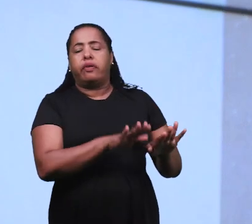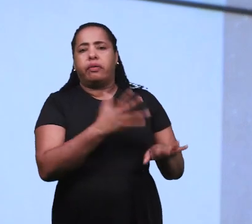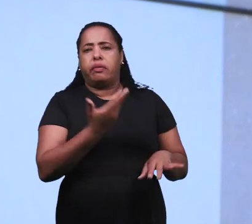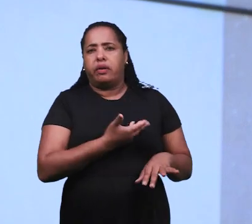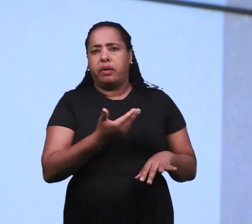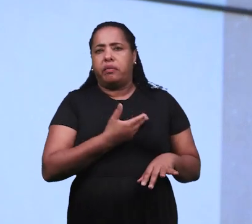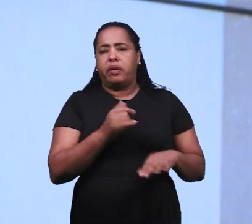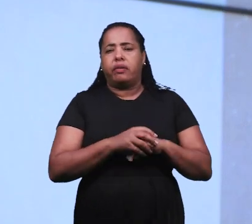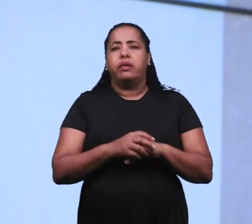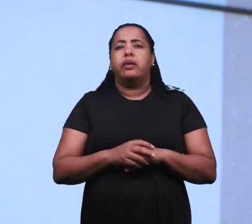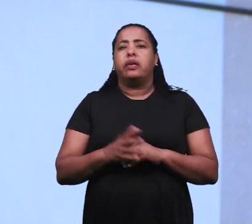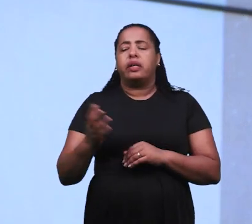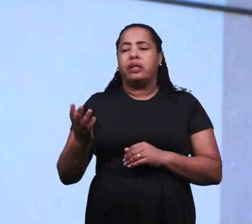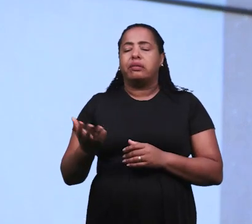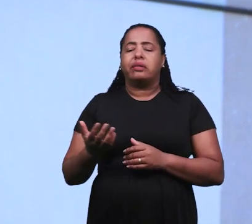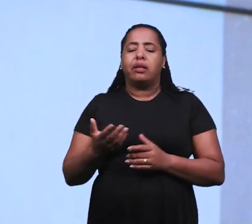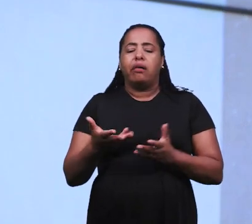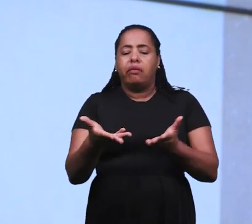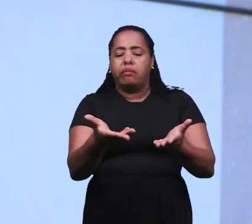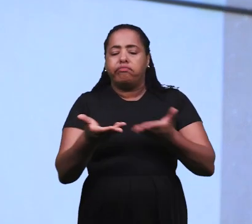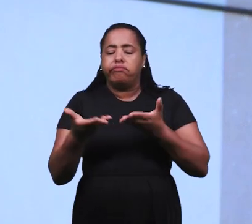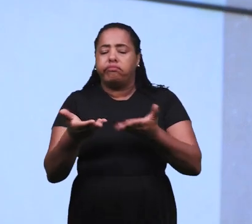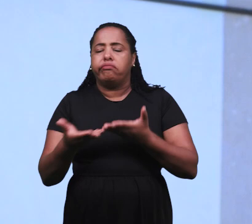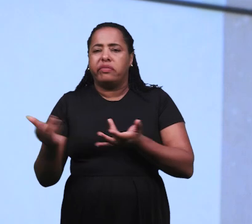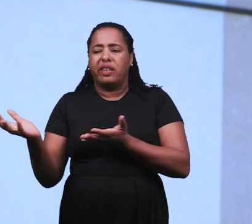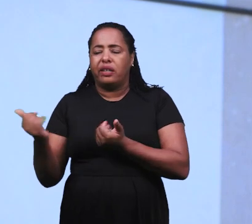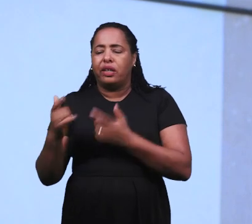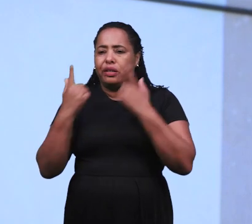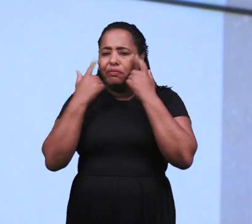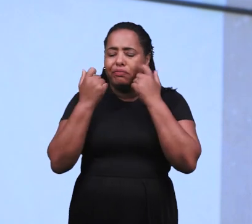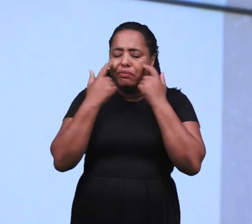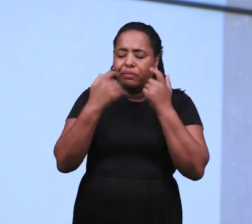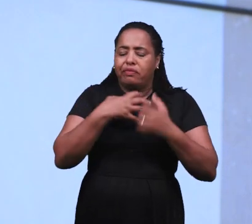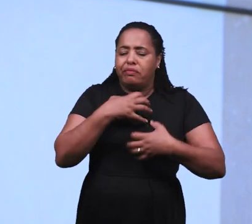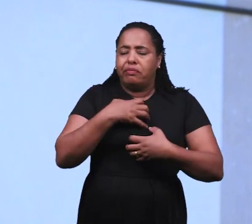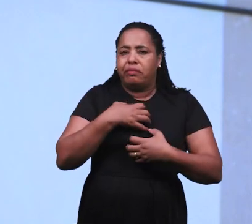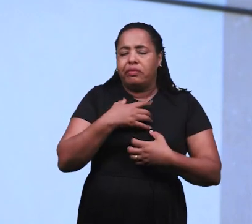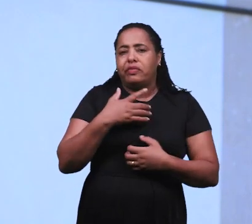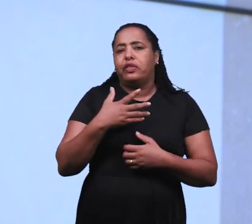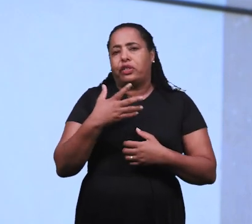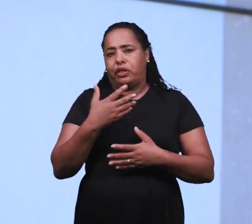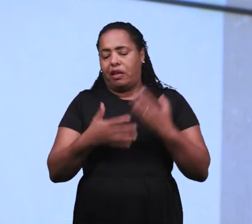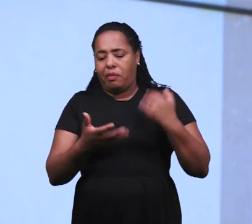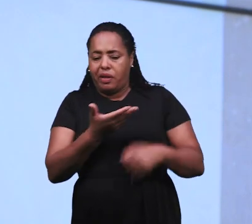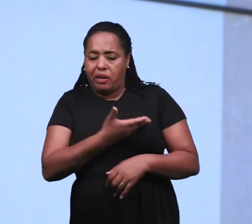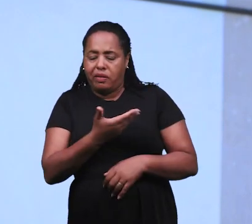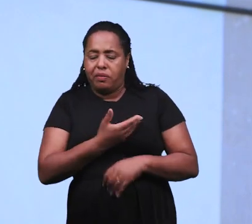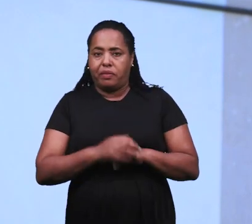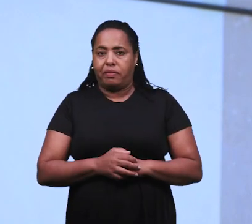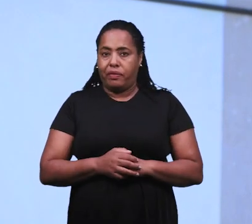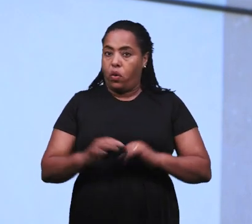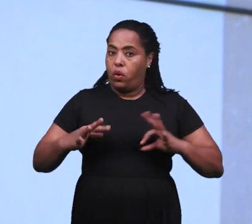muitos adolescentes assim muito chorosos, sentindo Uhum. a falta de amigos e tal. E então assim, todo o assunto que